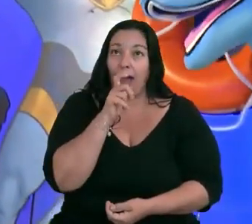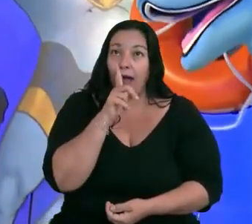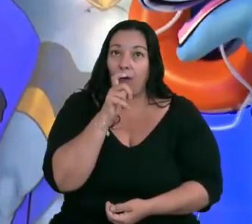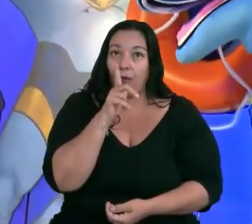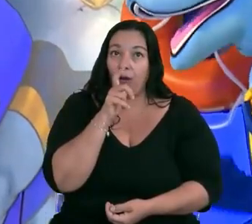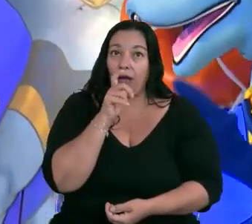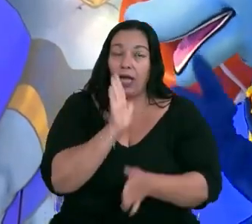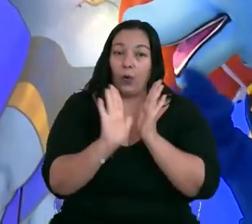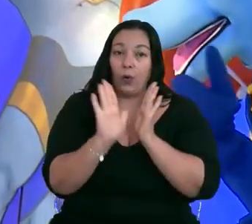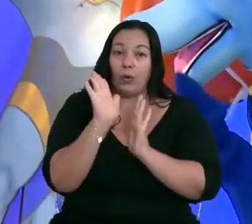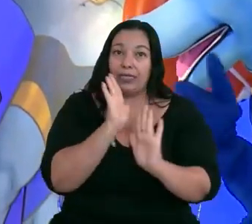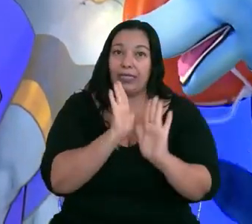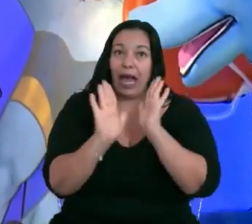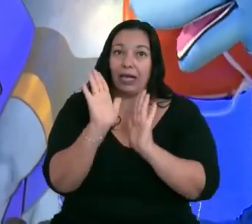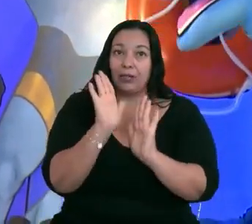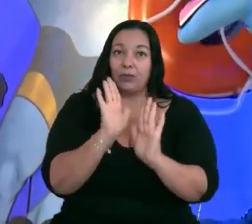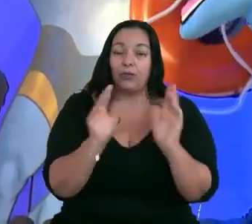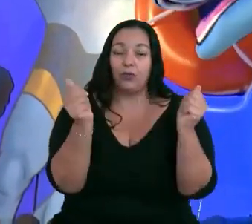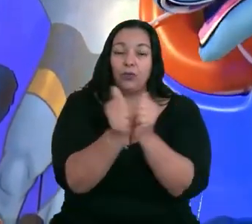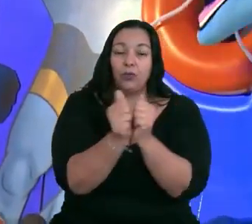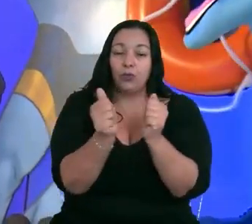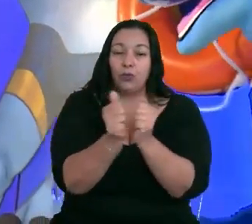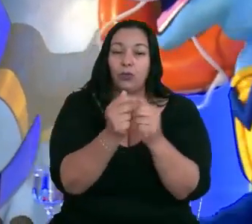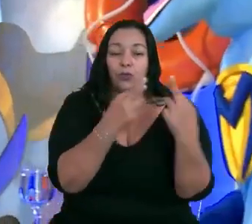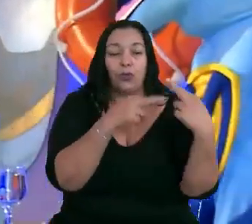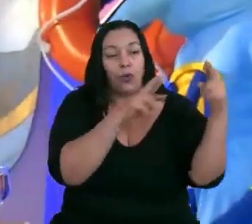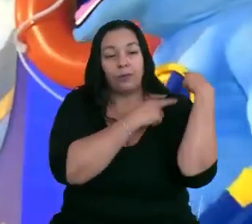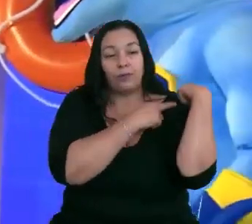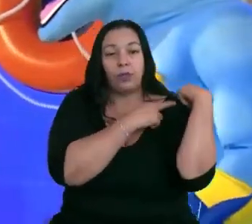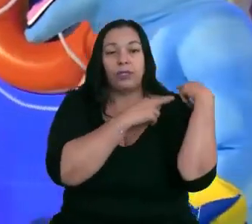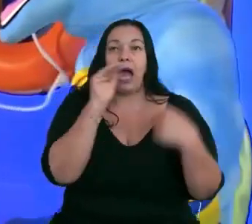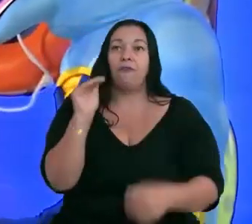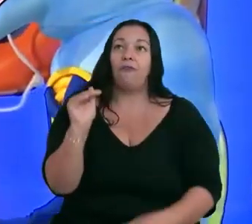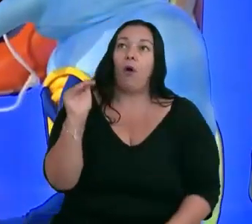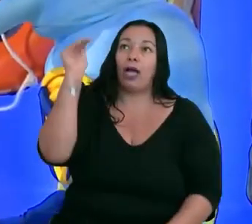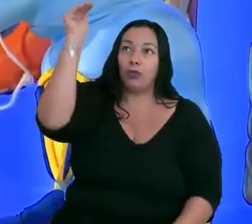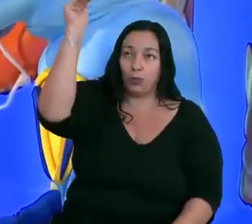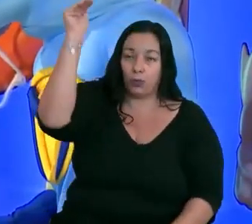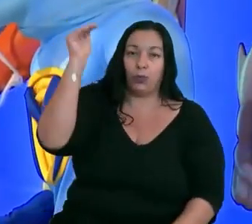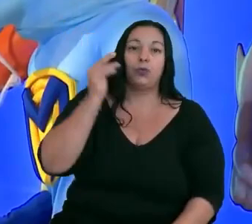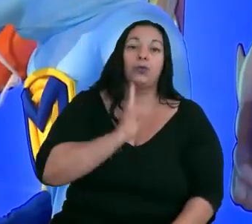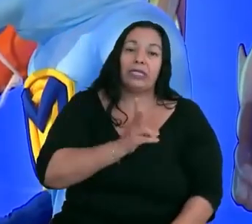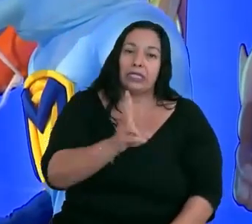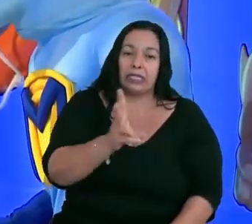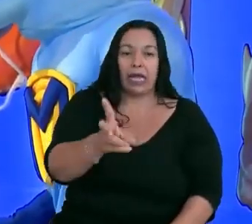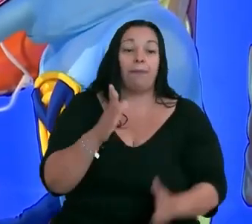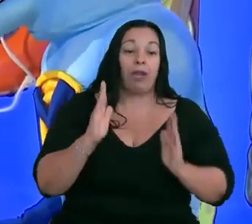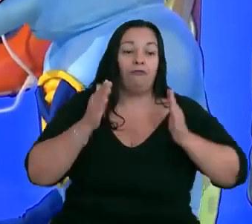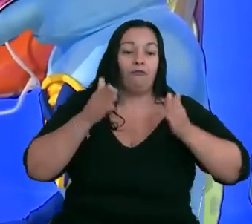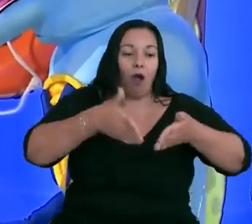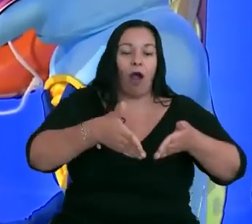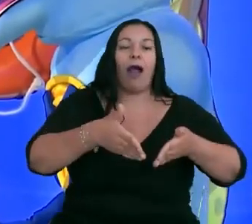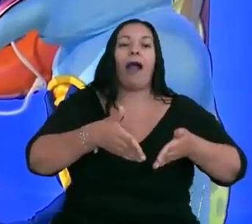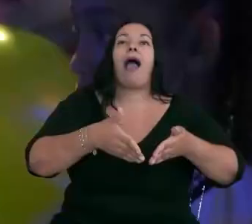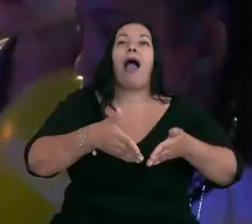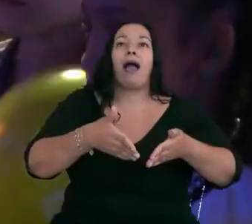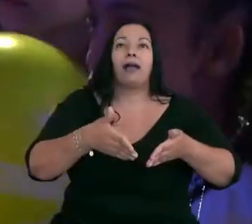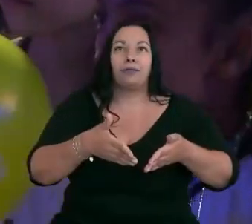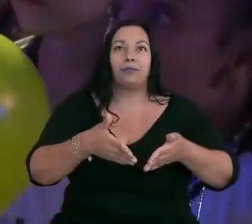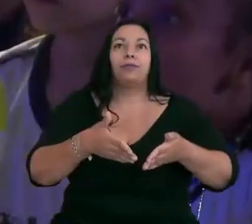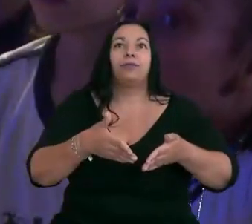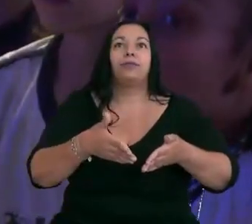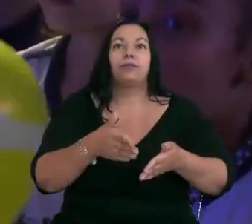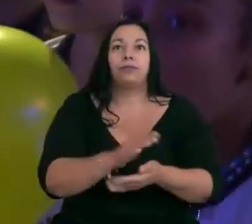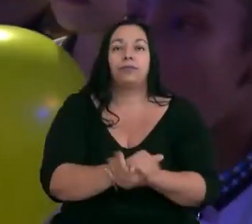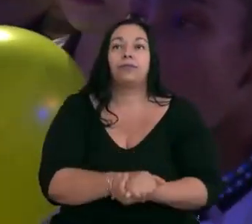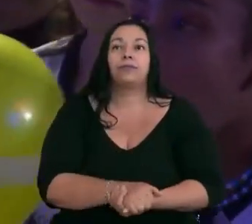sempre acompanhado de um adulto, né? Estar sempre focado em... Como é que é?